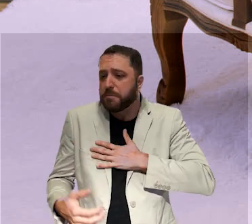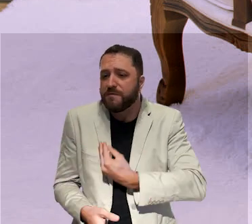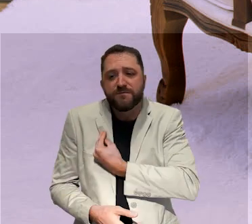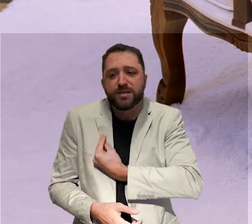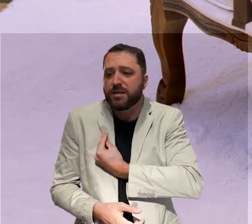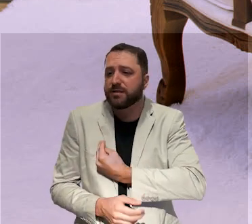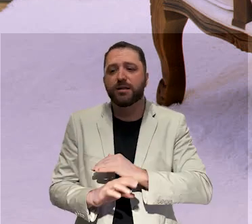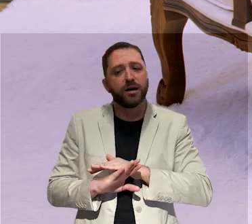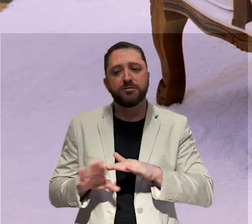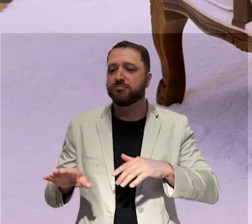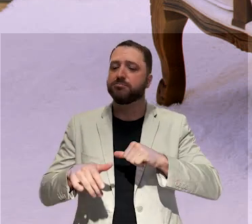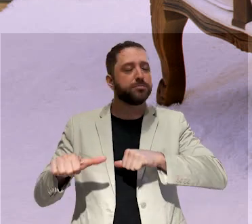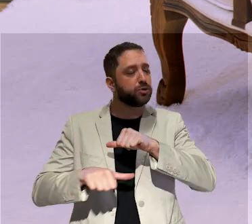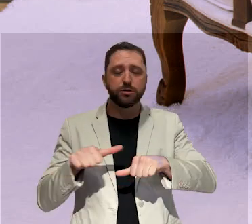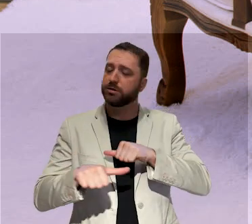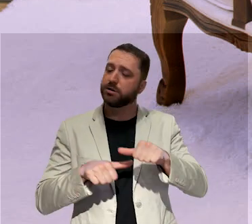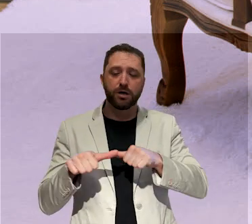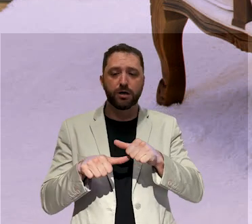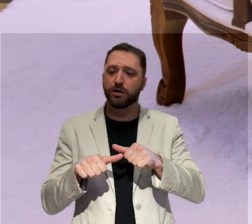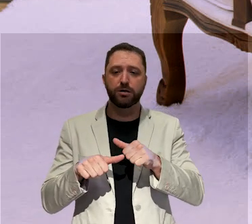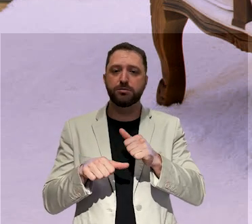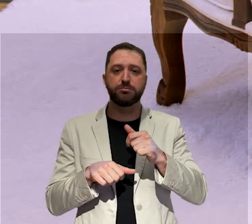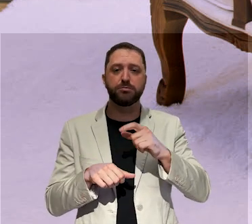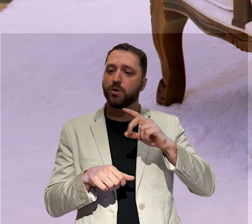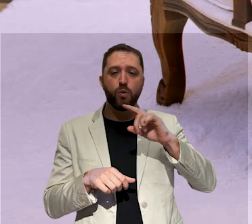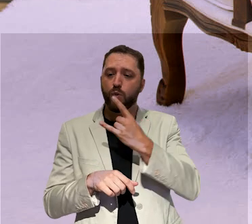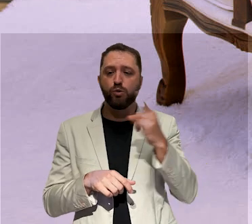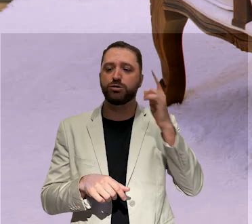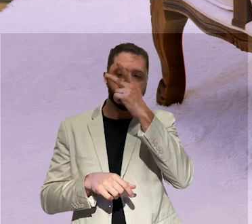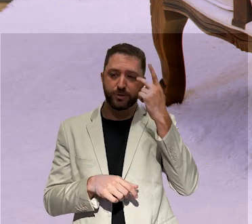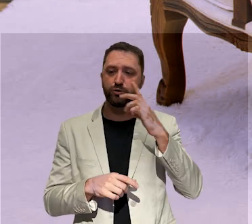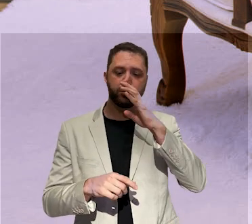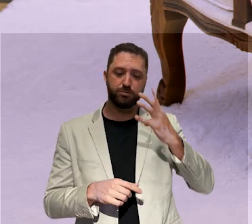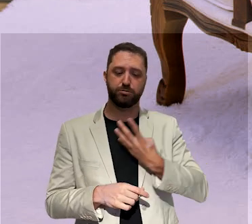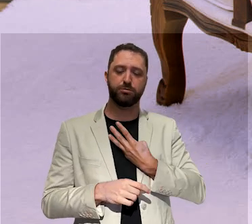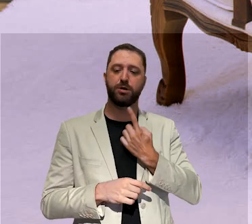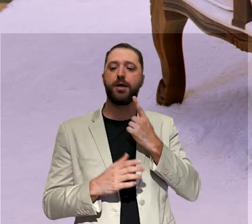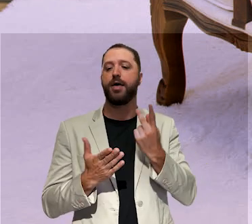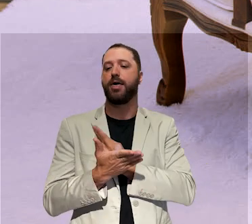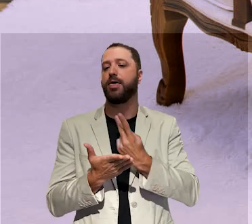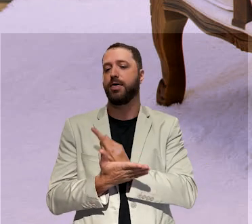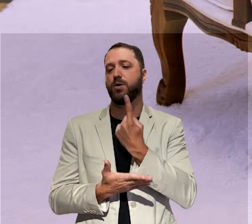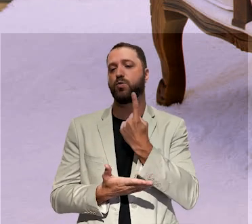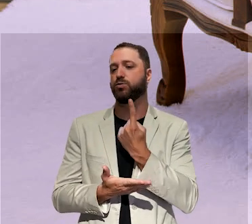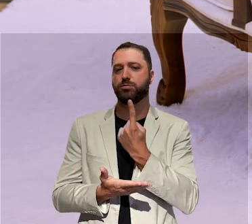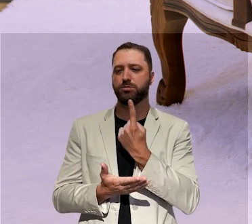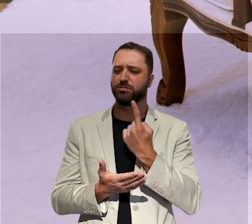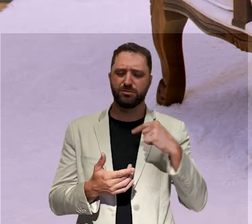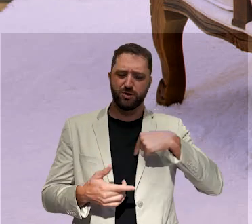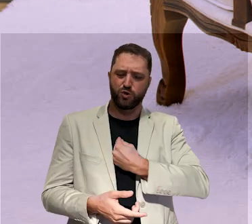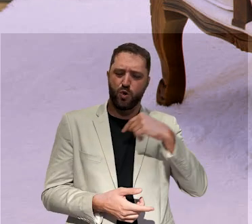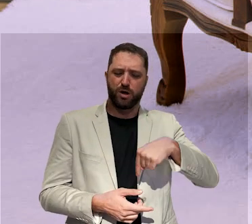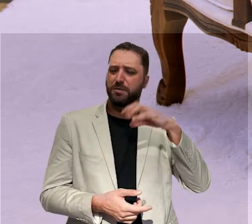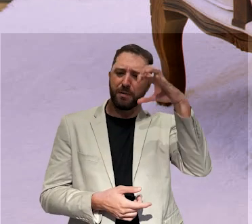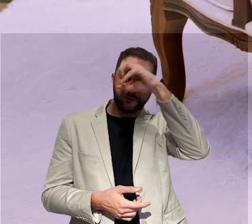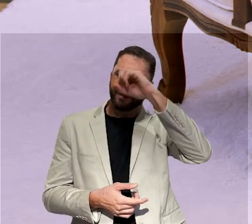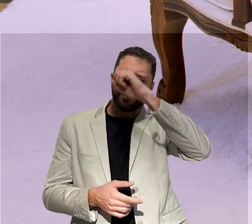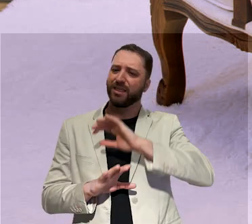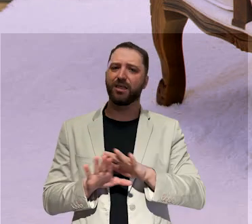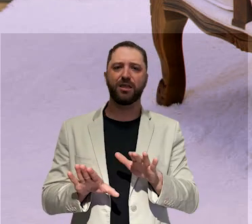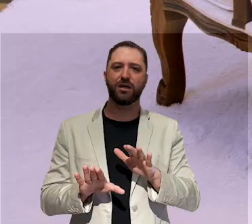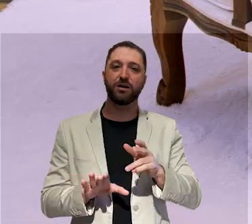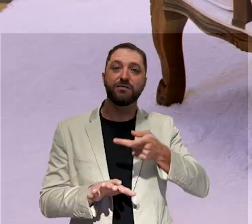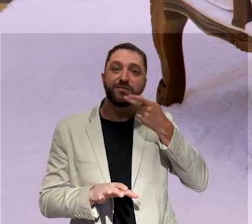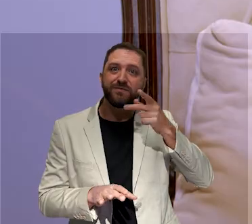minha vida. Como responsável pela minha vida, eu vou corrigir e eu vou ser a última pessoa nesse mundo que vai me julgar e me criticar por causa de um erro. Porque eu tô aqui